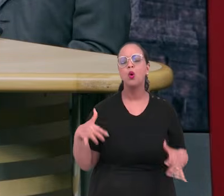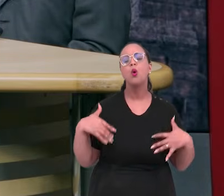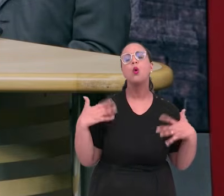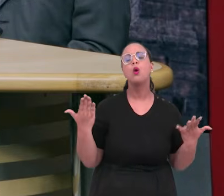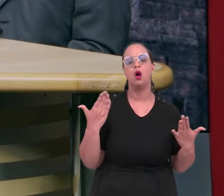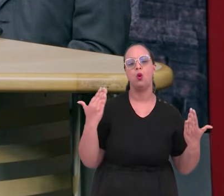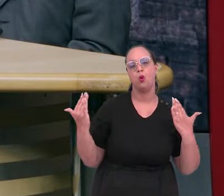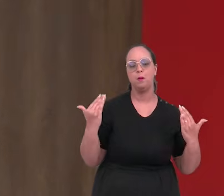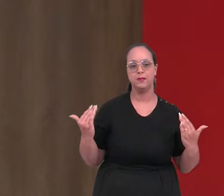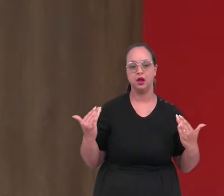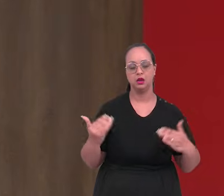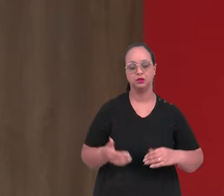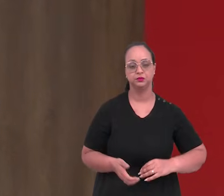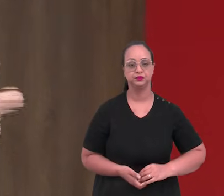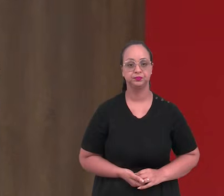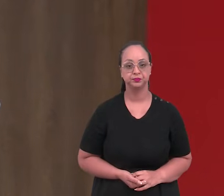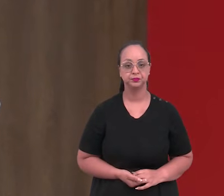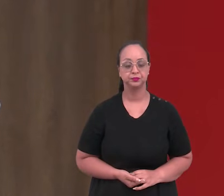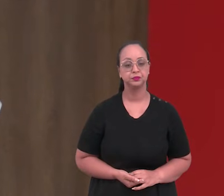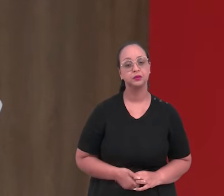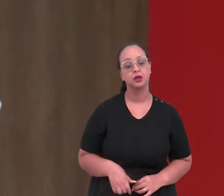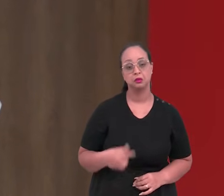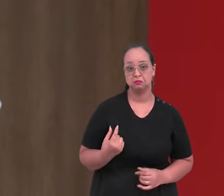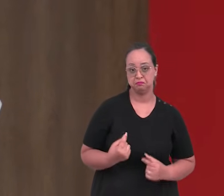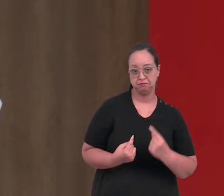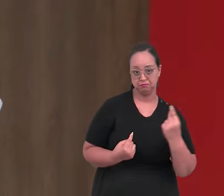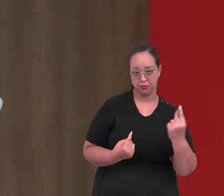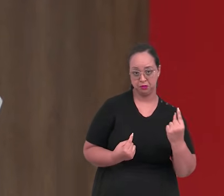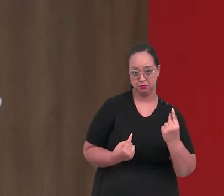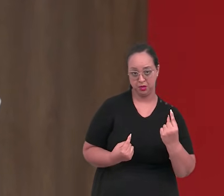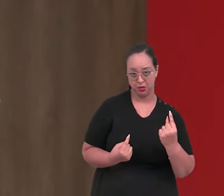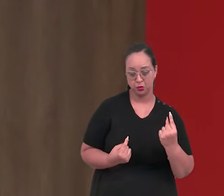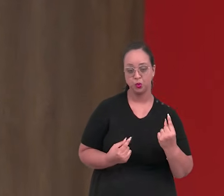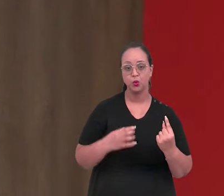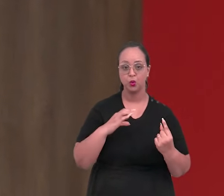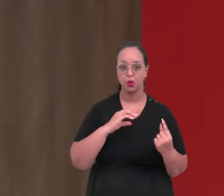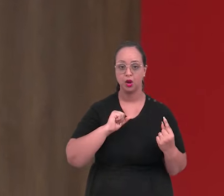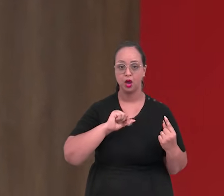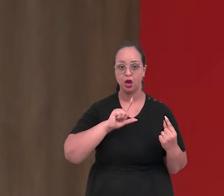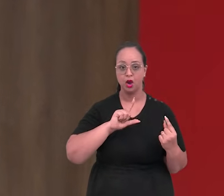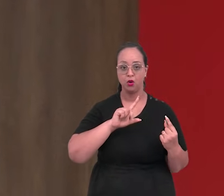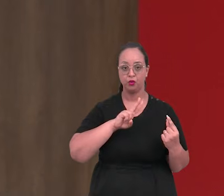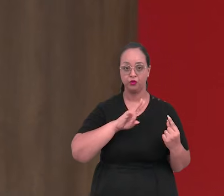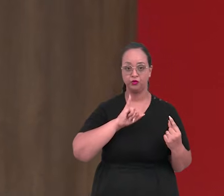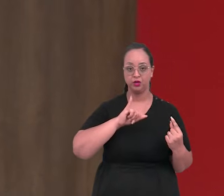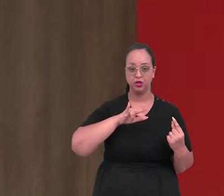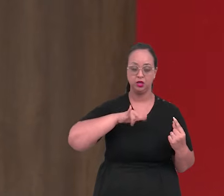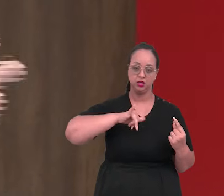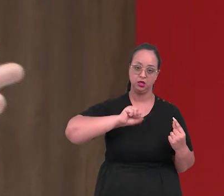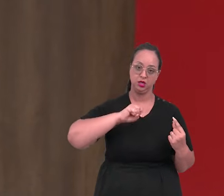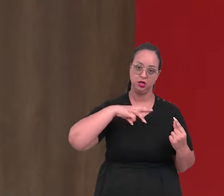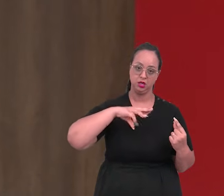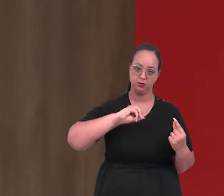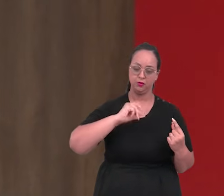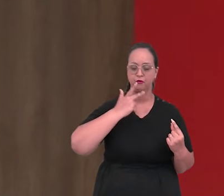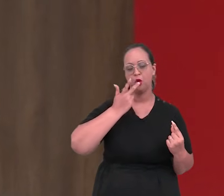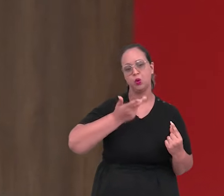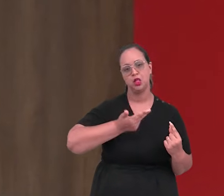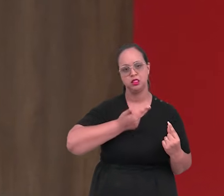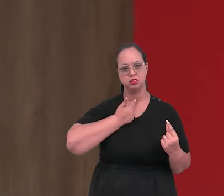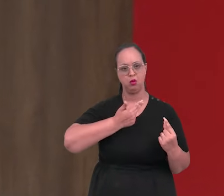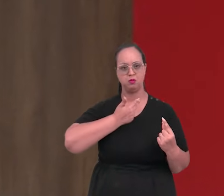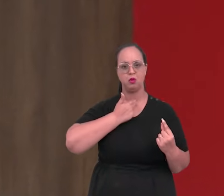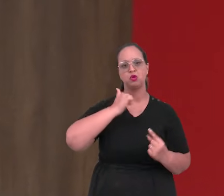arminianismo e o calvinismo, né? Nós vemos o seguinte: primeiro, o calvinismo, ele prega que o homem não pode cair na graça, né?